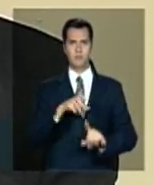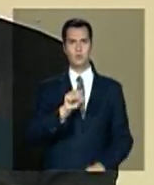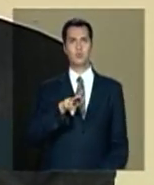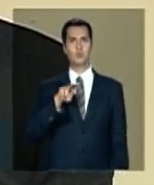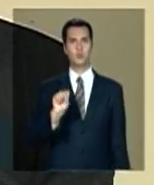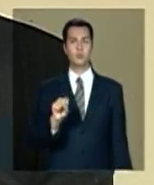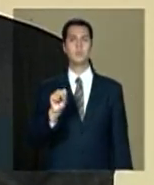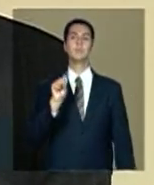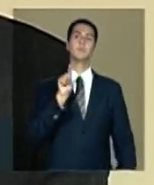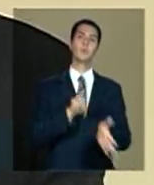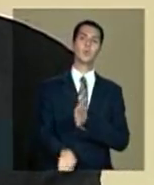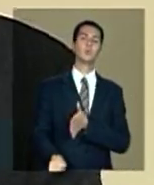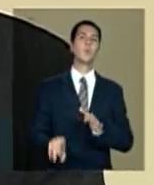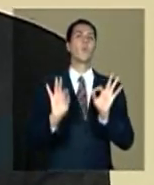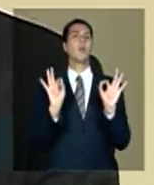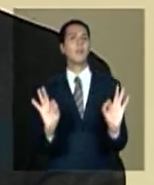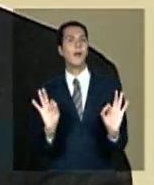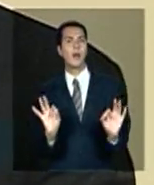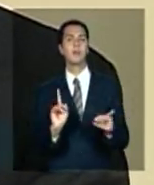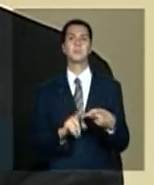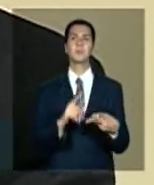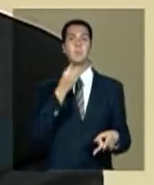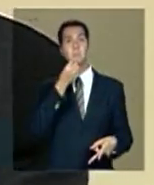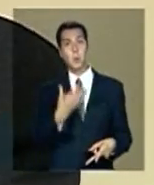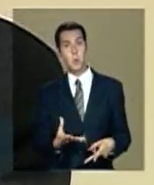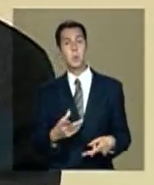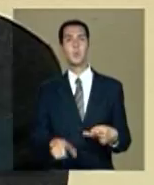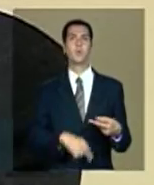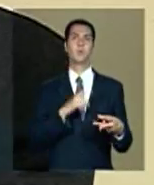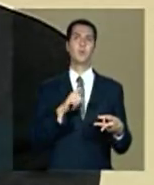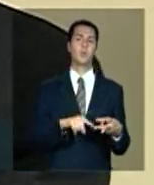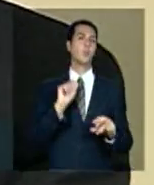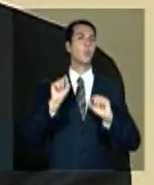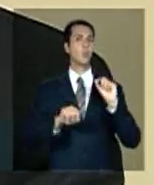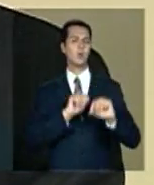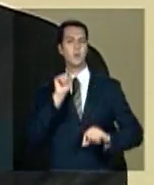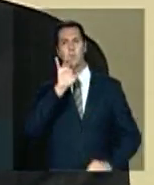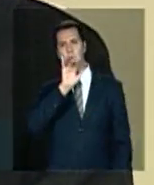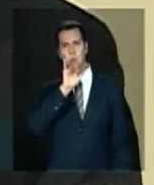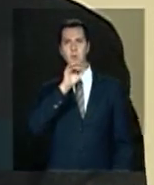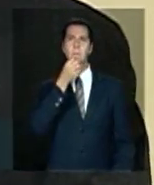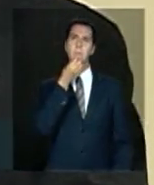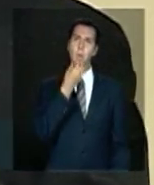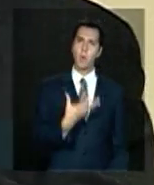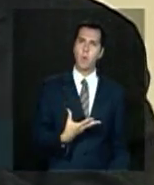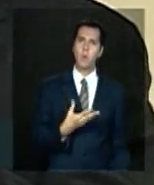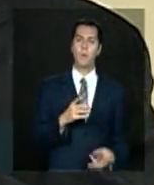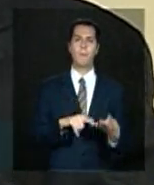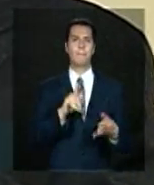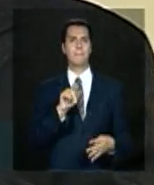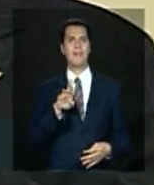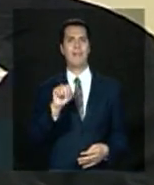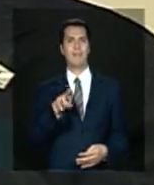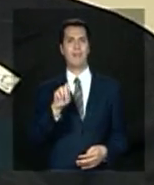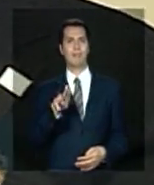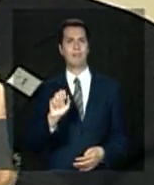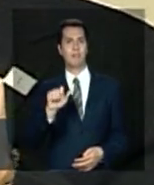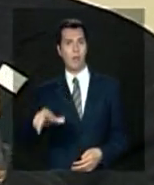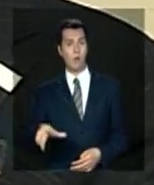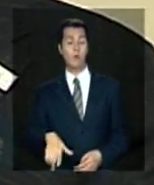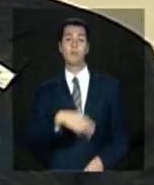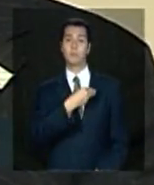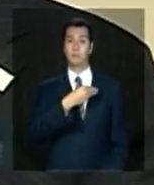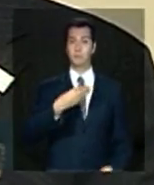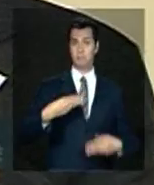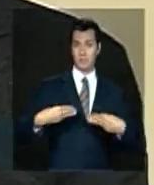qualidade do atendimento o que achou do atendimento O que é o que considerou-se o pré-natal foi de qualidade Ministério da Saúde